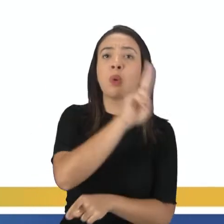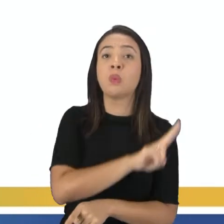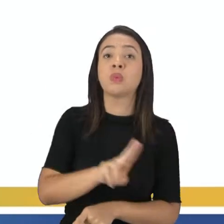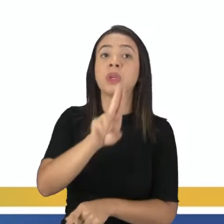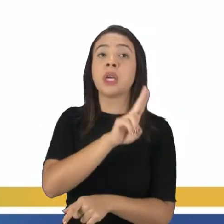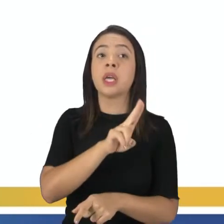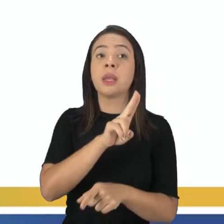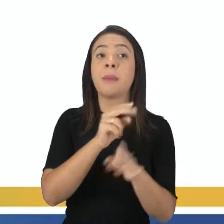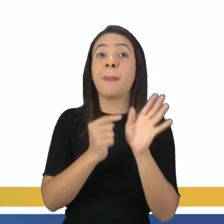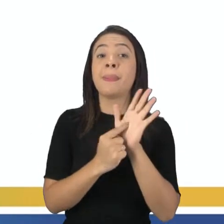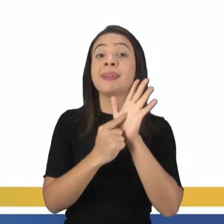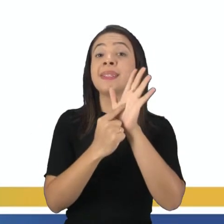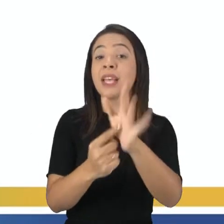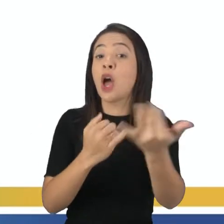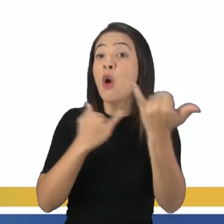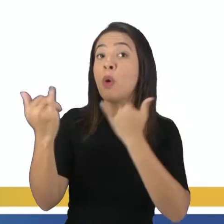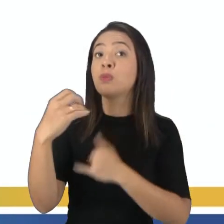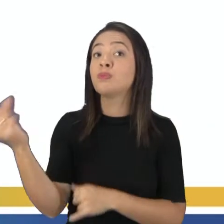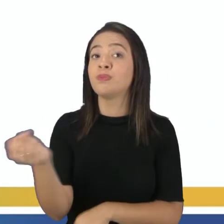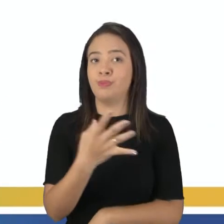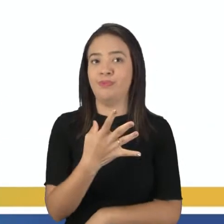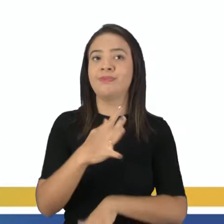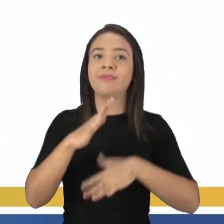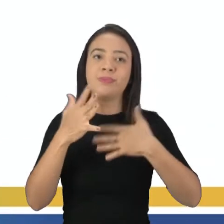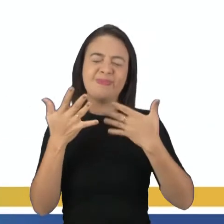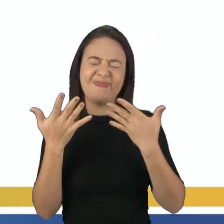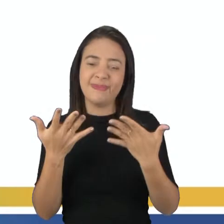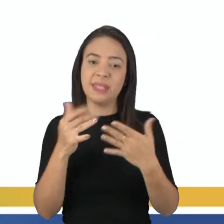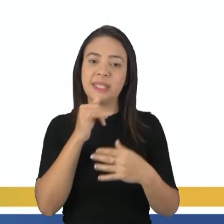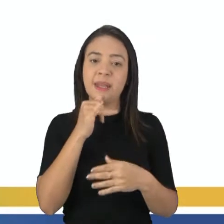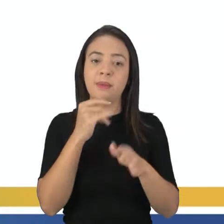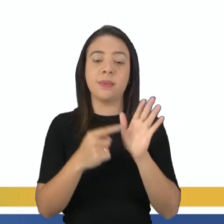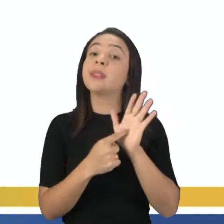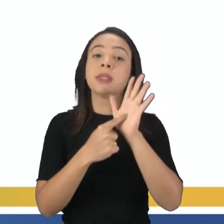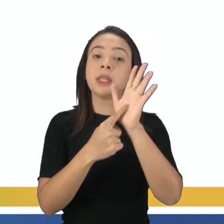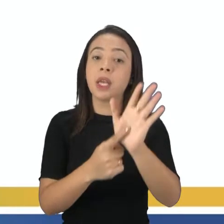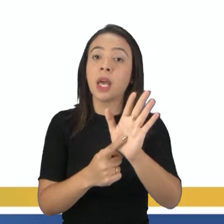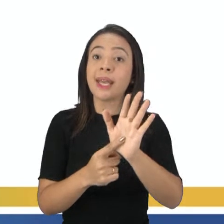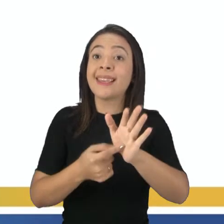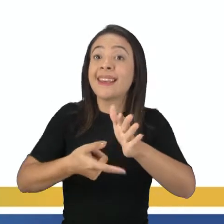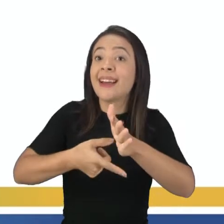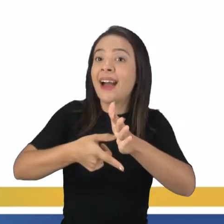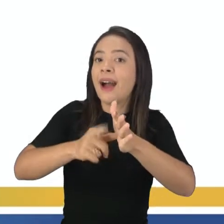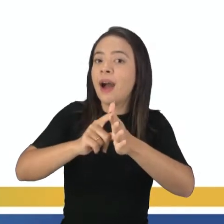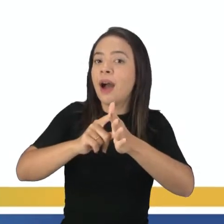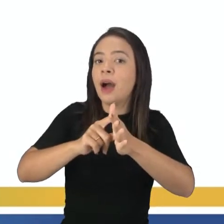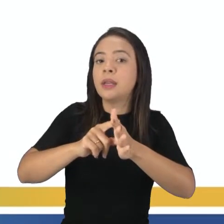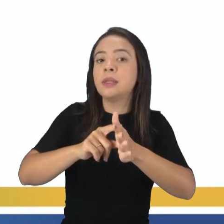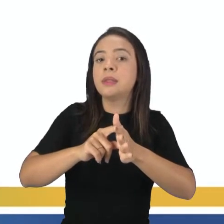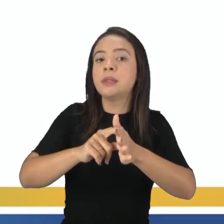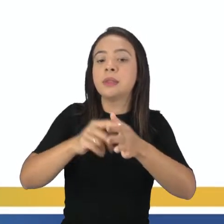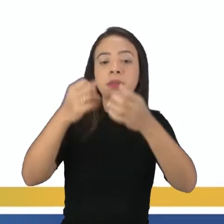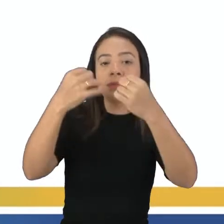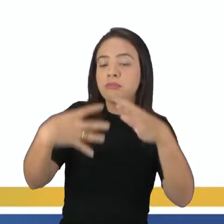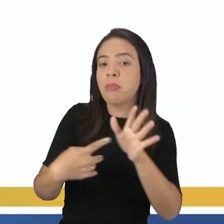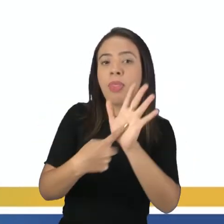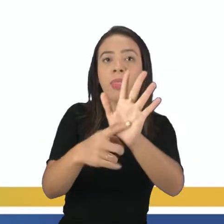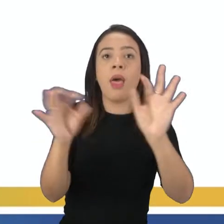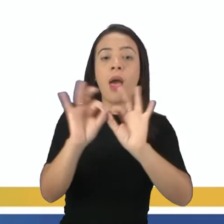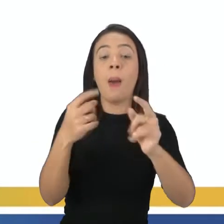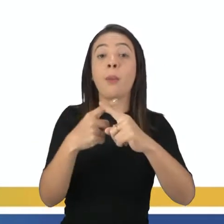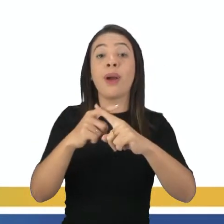para introduzir informações novas, ou seja, citar coisas que não foram ditas anteriormente, pois ainda